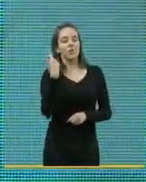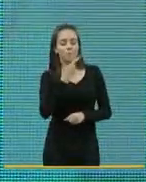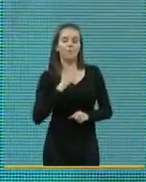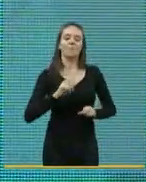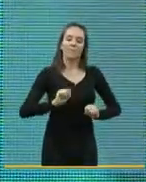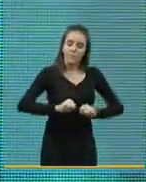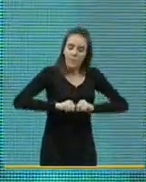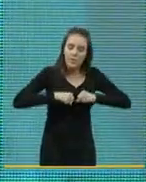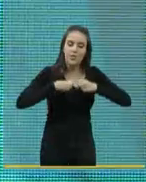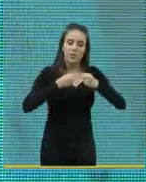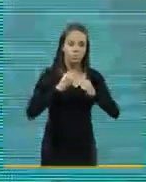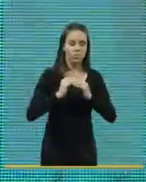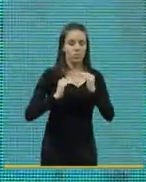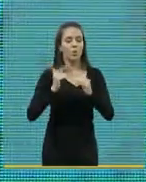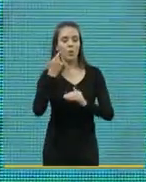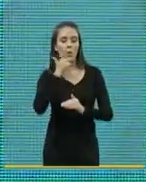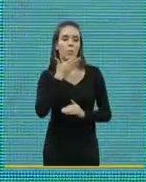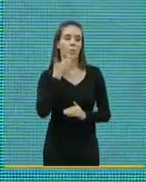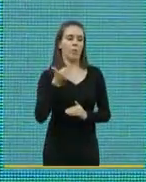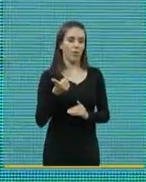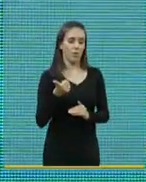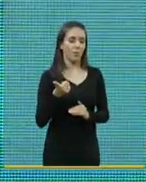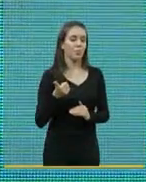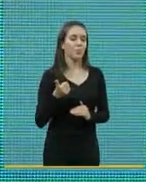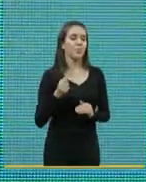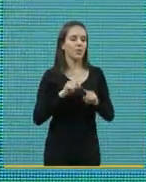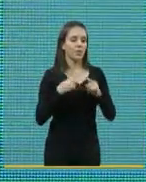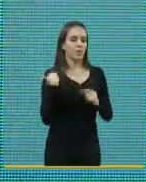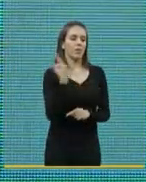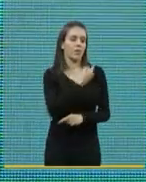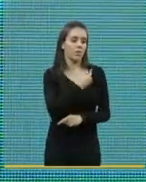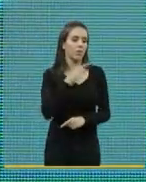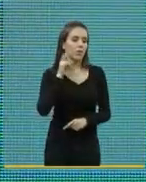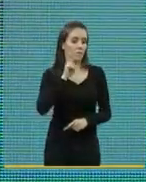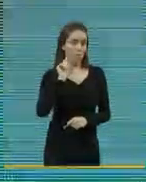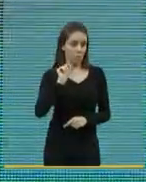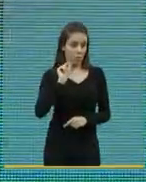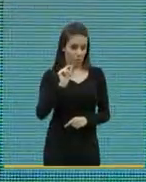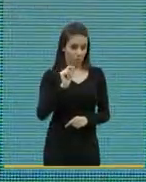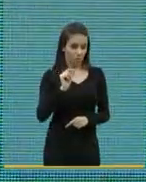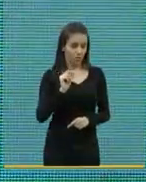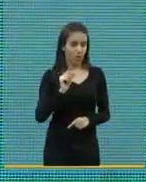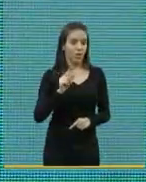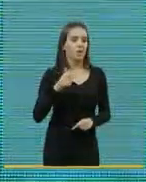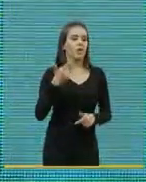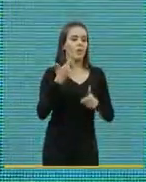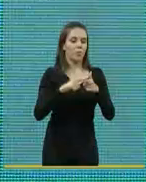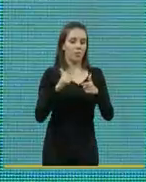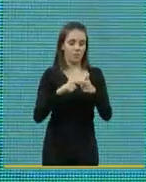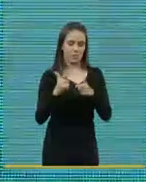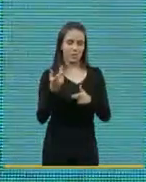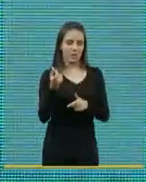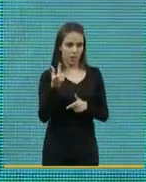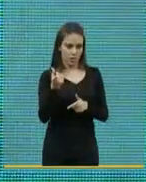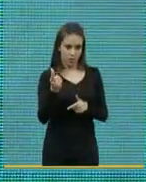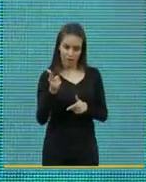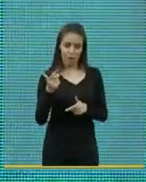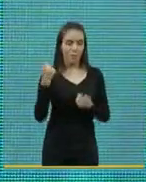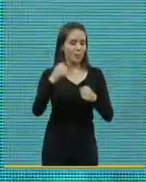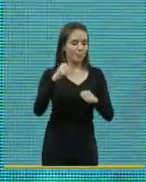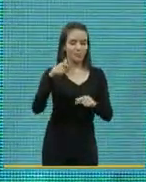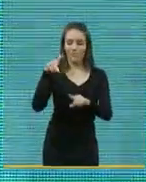com muito esforço enfrentamos isso pelo lado do corte de despesas isso é que é fundamental